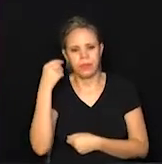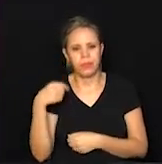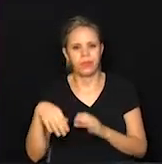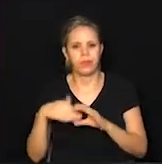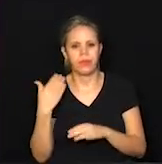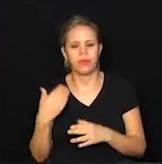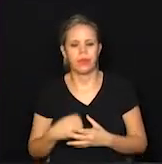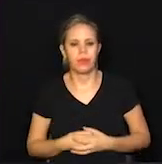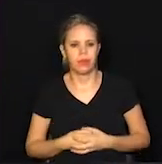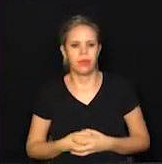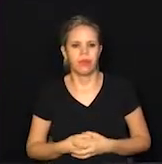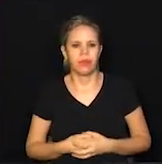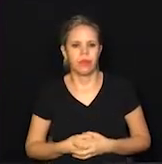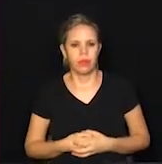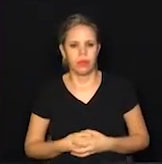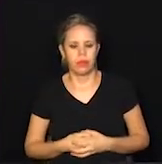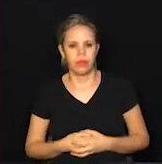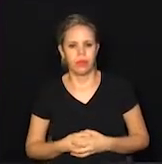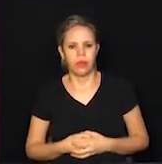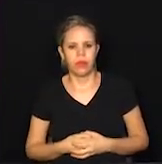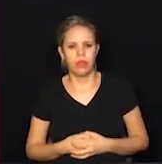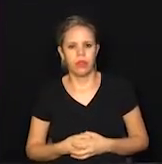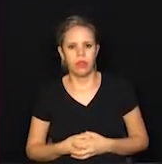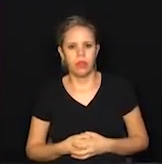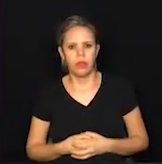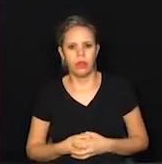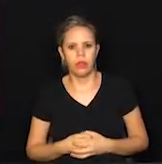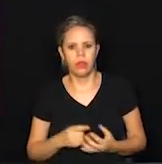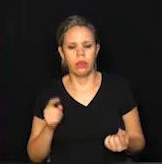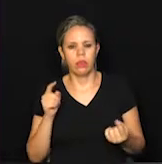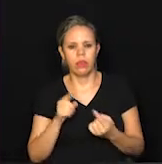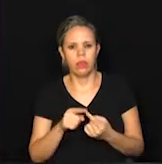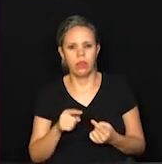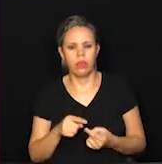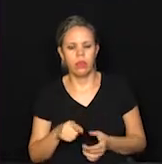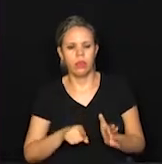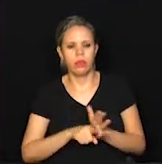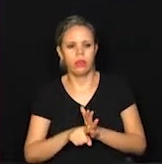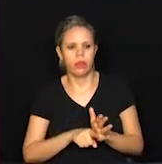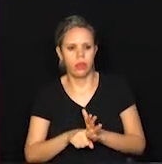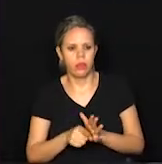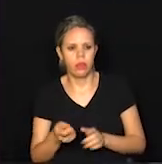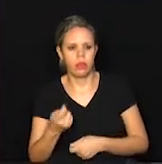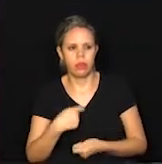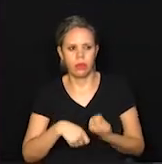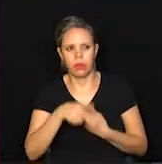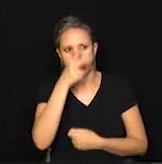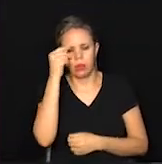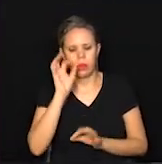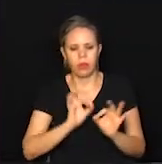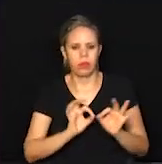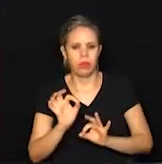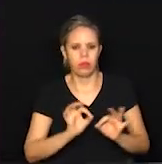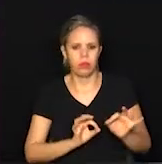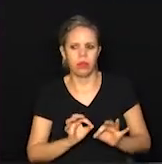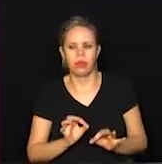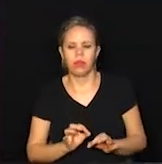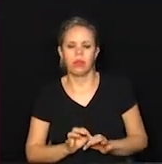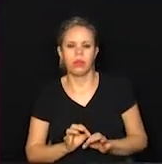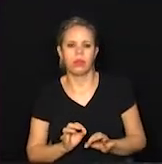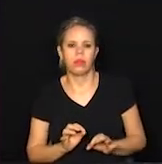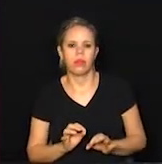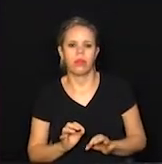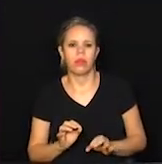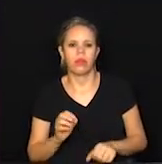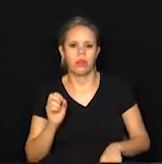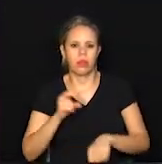enviou, né, com o objetivo, segundo a administração, de regulamentar a questão dos